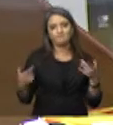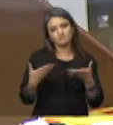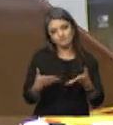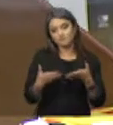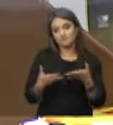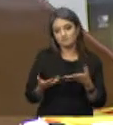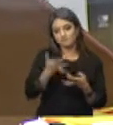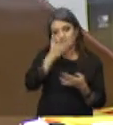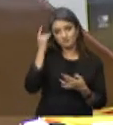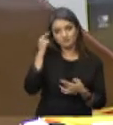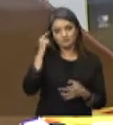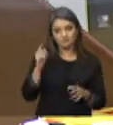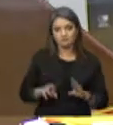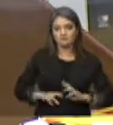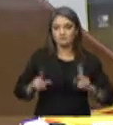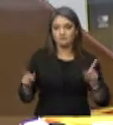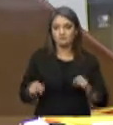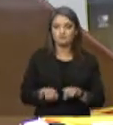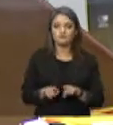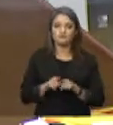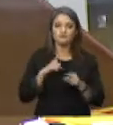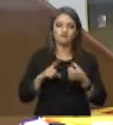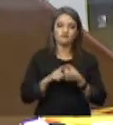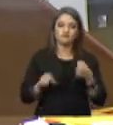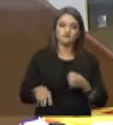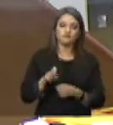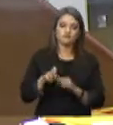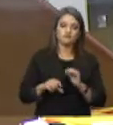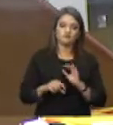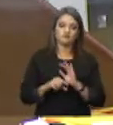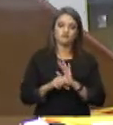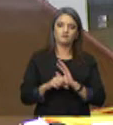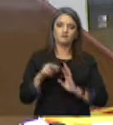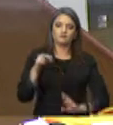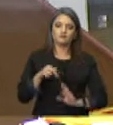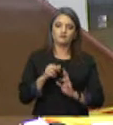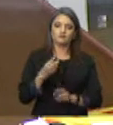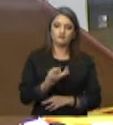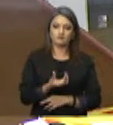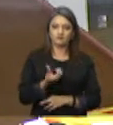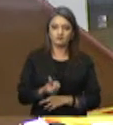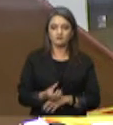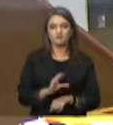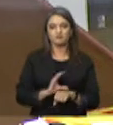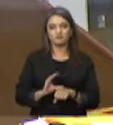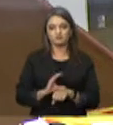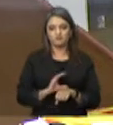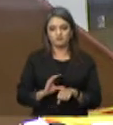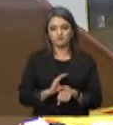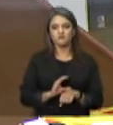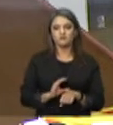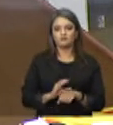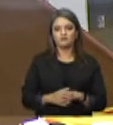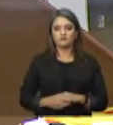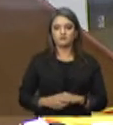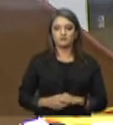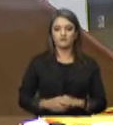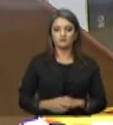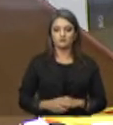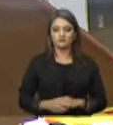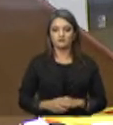aos que pensam de forma contrária à vista do disposto no art há 36 da Constituição da